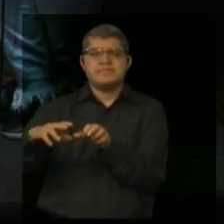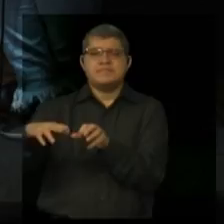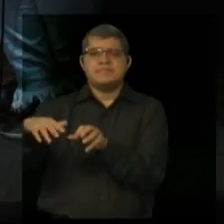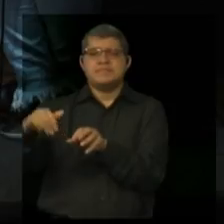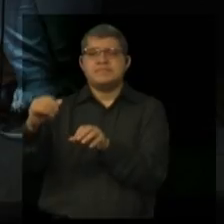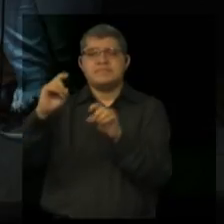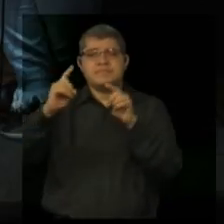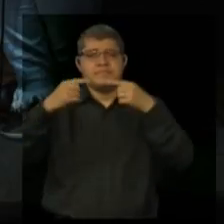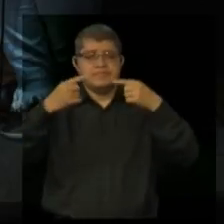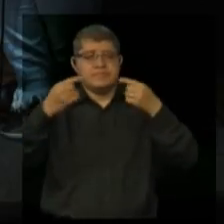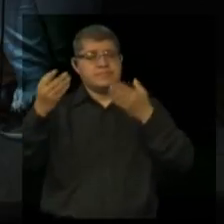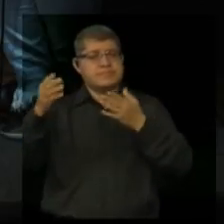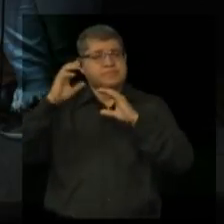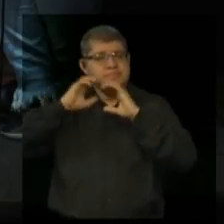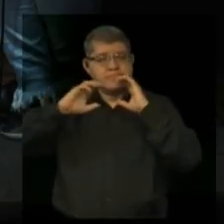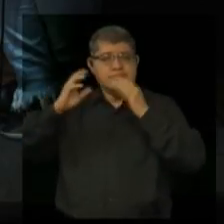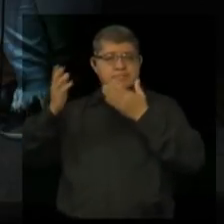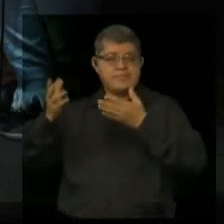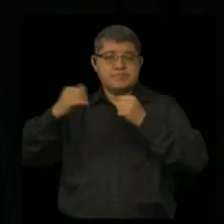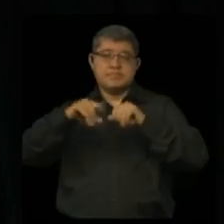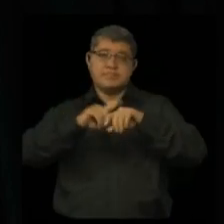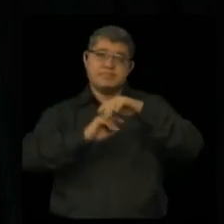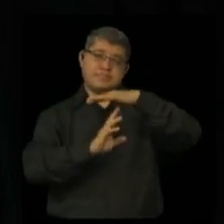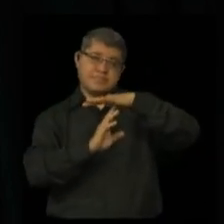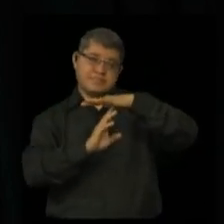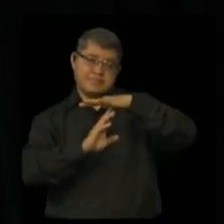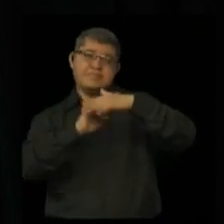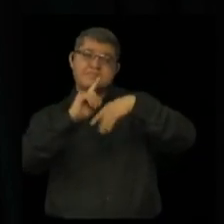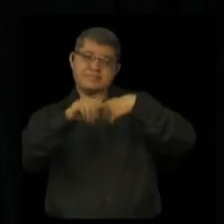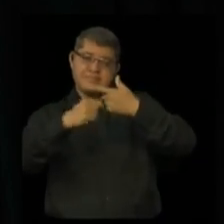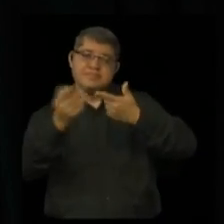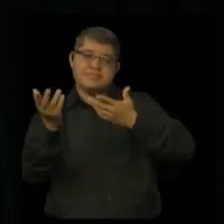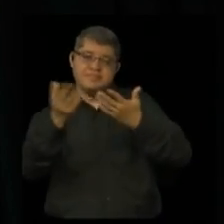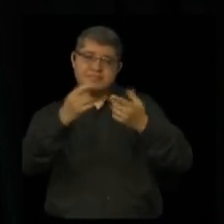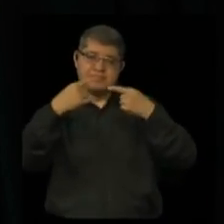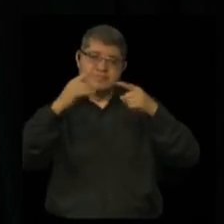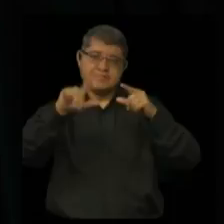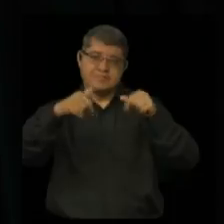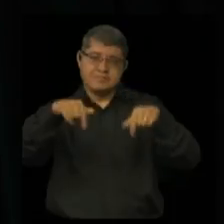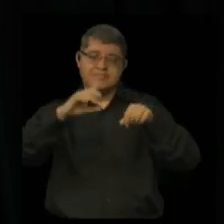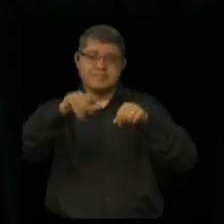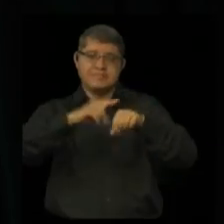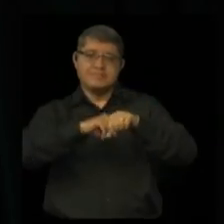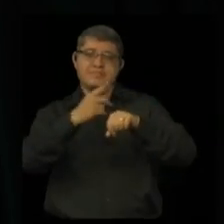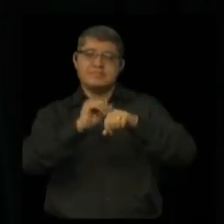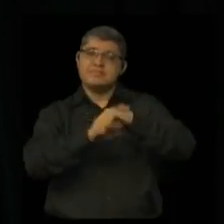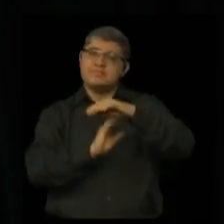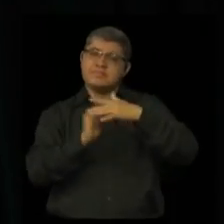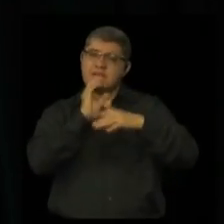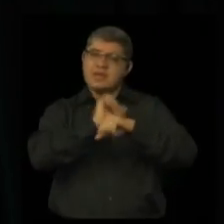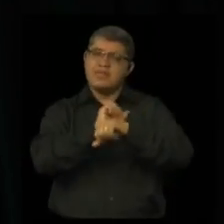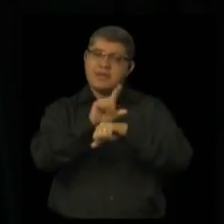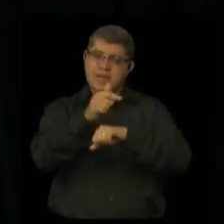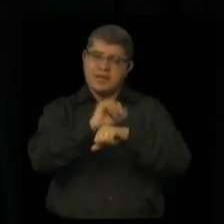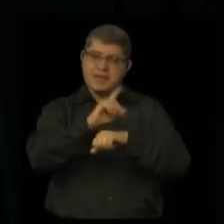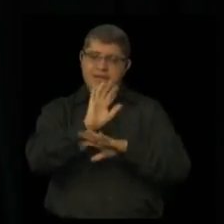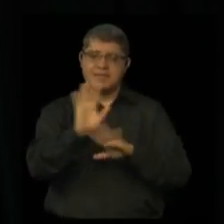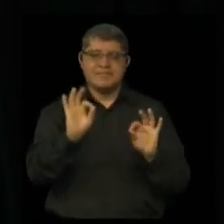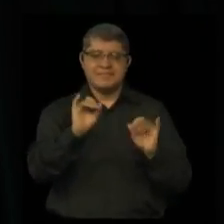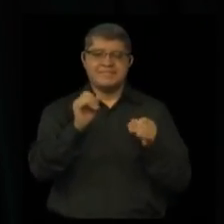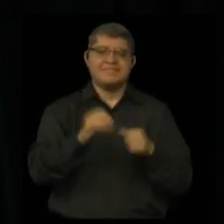E ao som dessa música, a gente vai chamar o intervalo, ao som dessa música aqui, mas a gente volta logo, não saiam daí, até